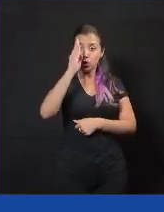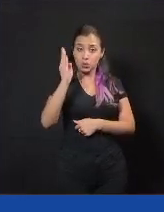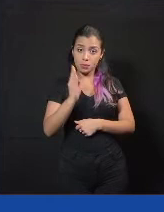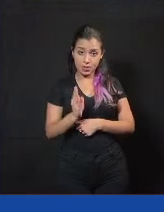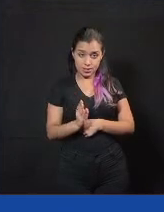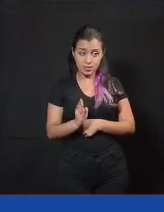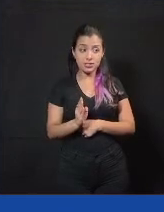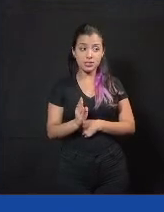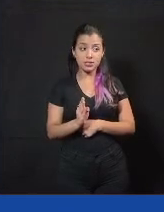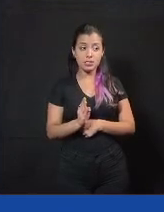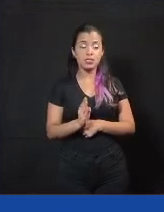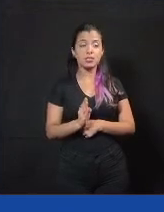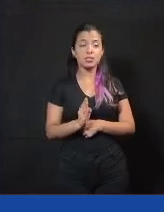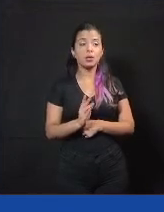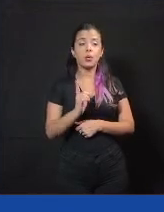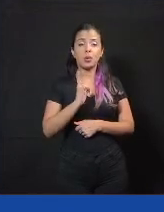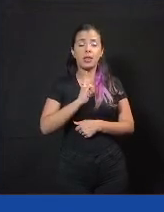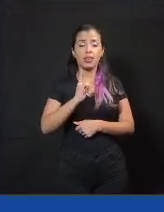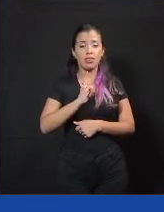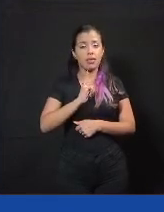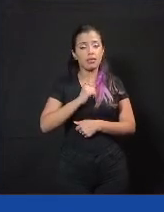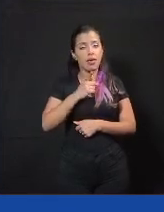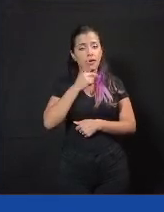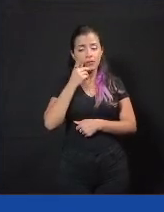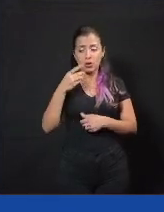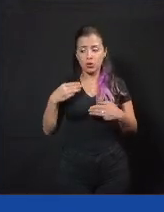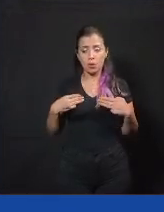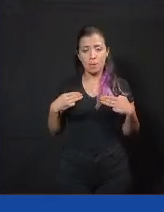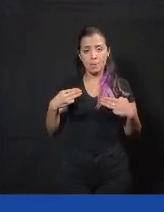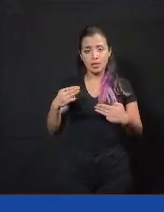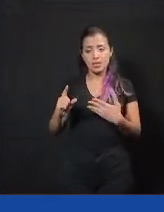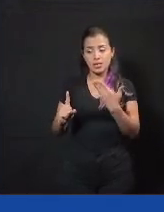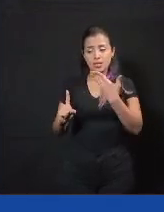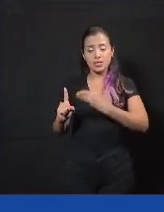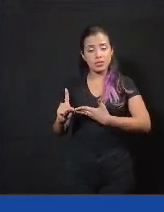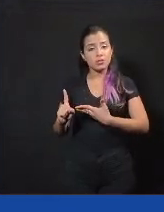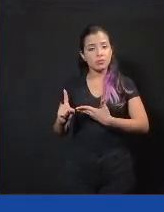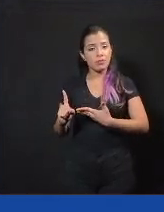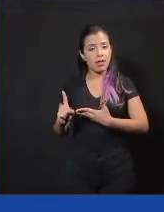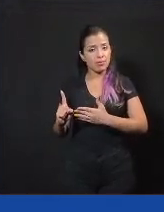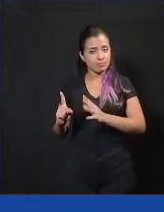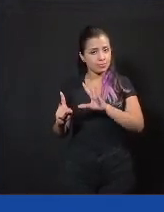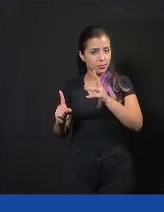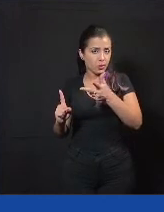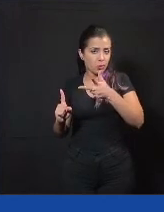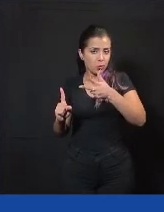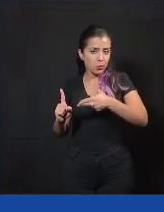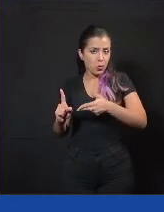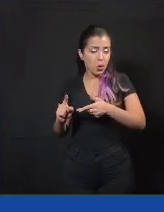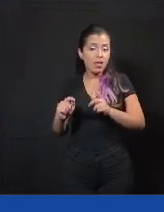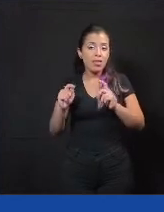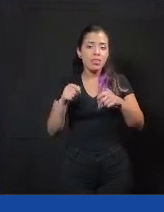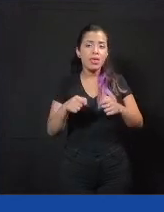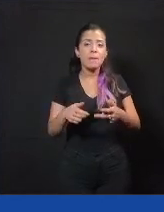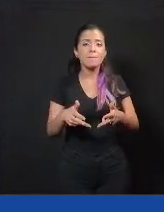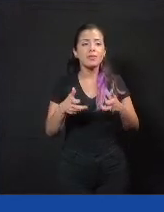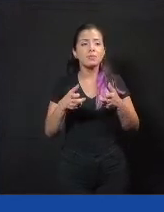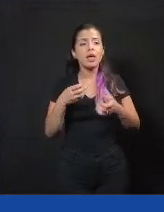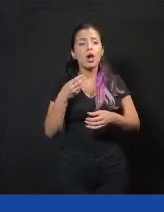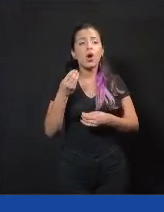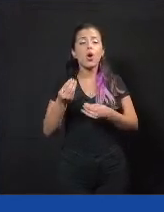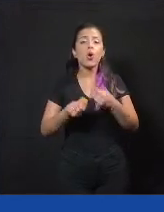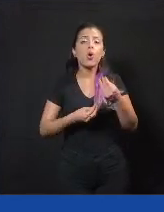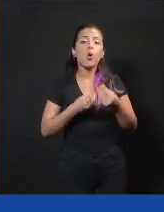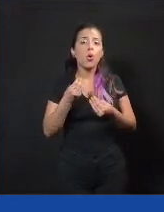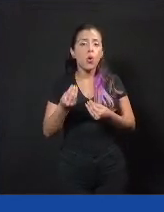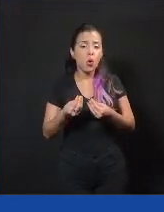excepcionais, como nessa fala do ministro Luiz Roberto Barroso, a gente nota o reconhecimento do